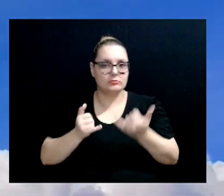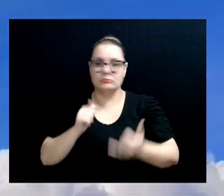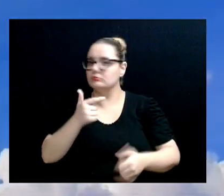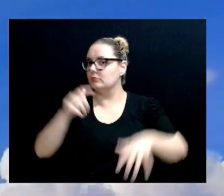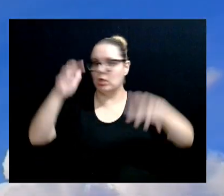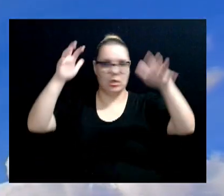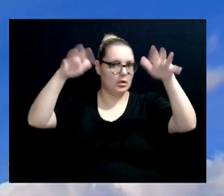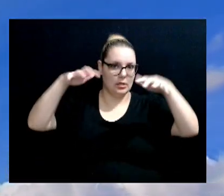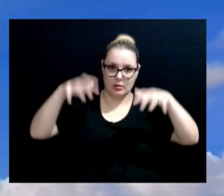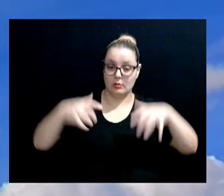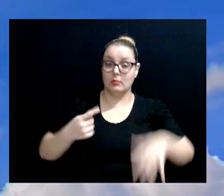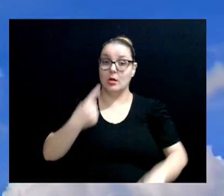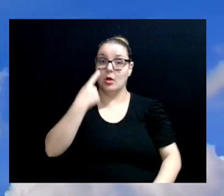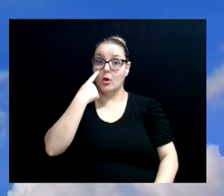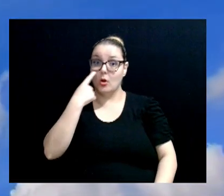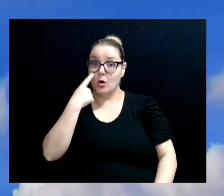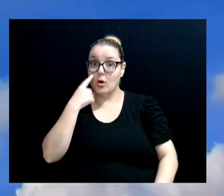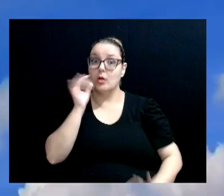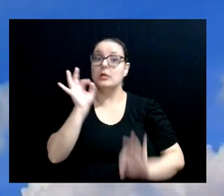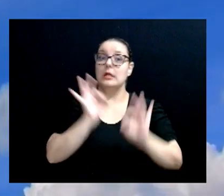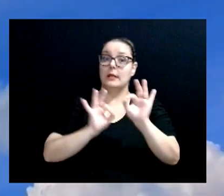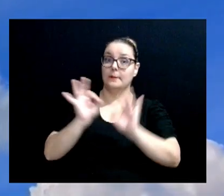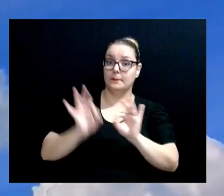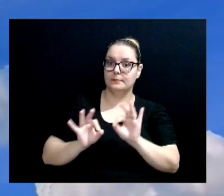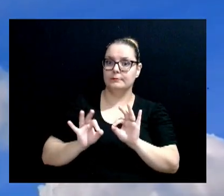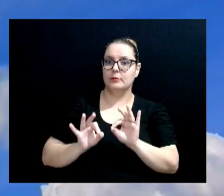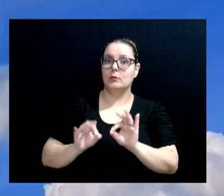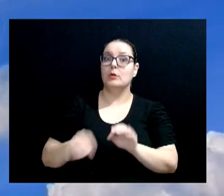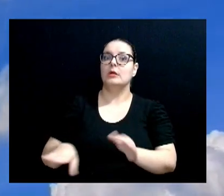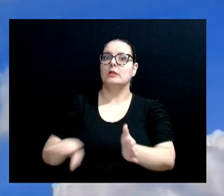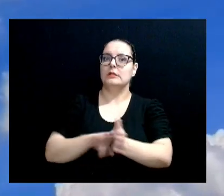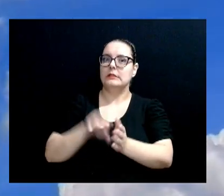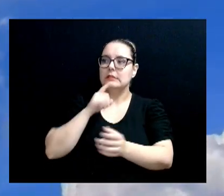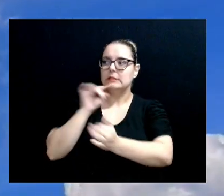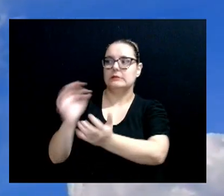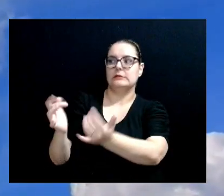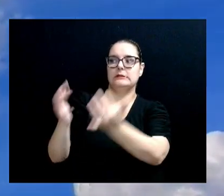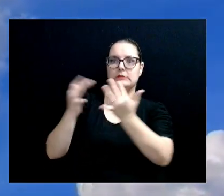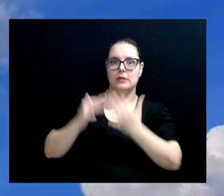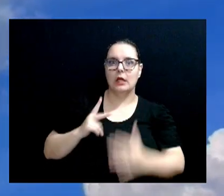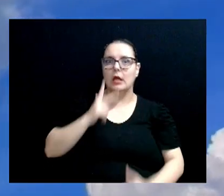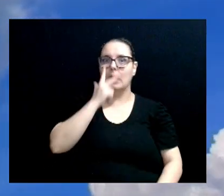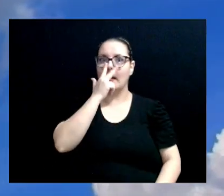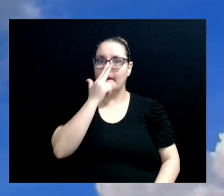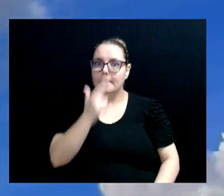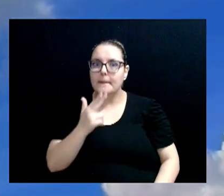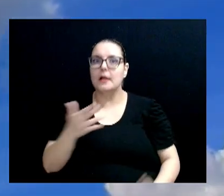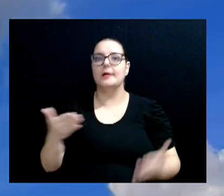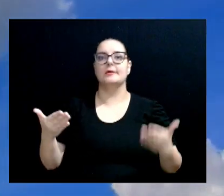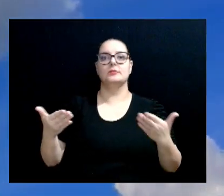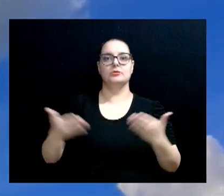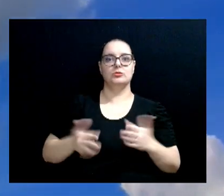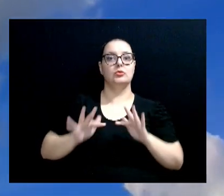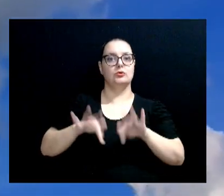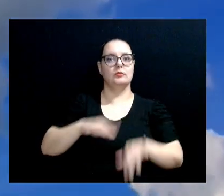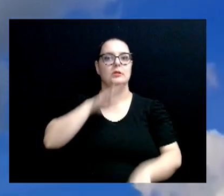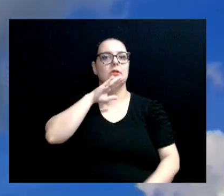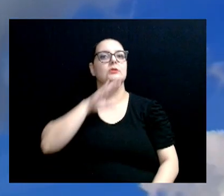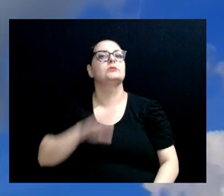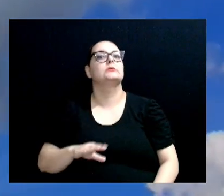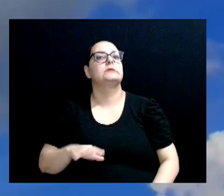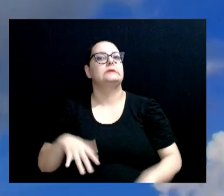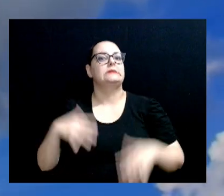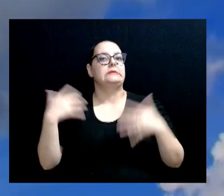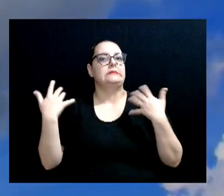olha, se prepara porque tá vindo uma frente fria aí e parece que a partir de hoje, no fim da tarde, o negócio começa a pegar,